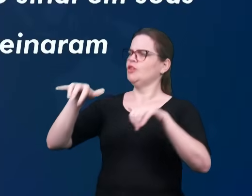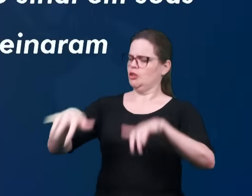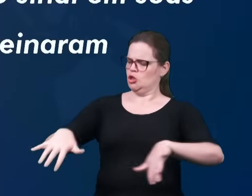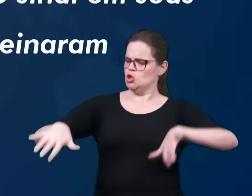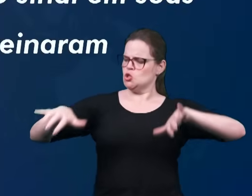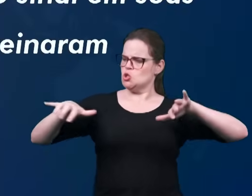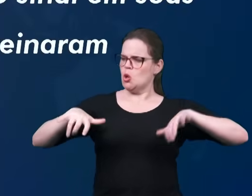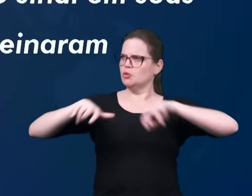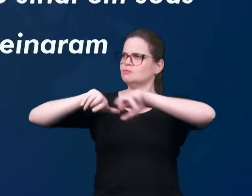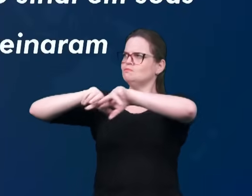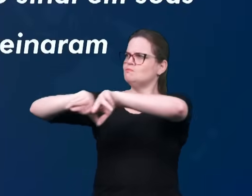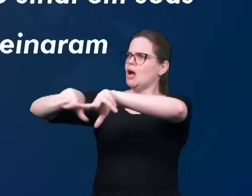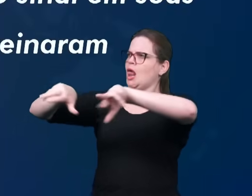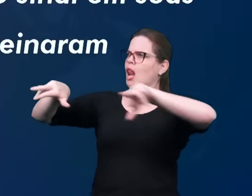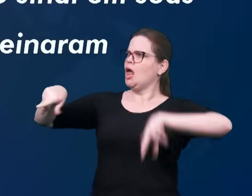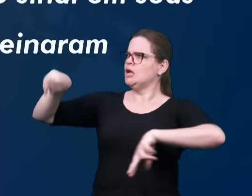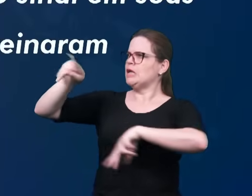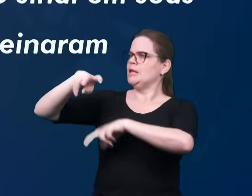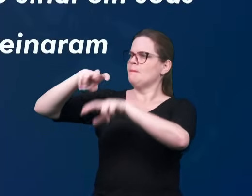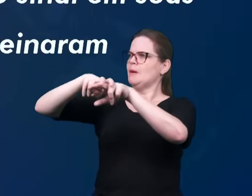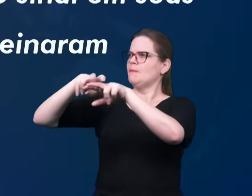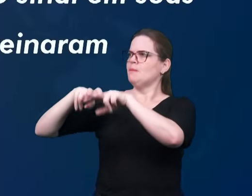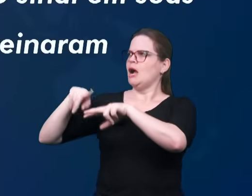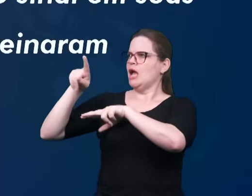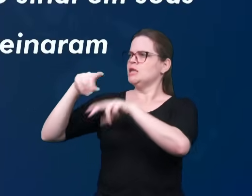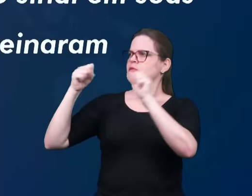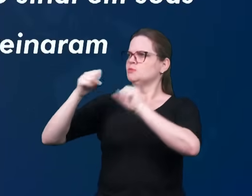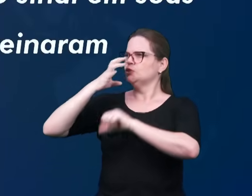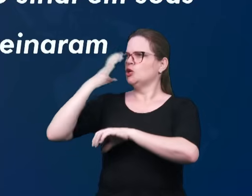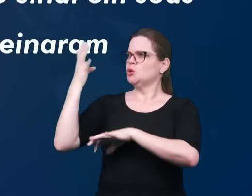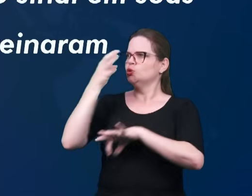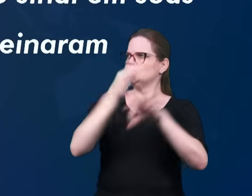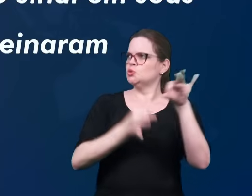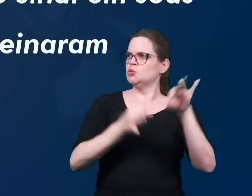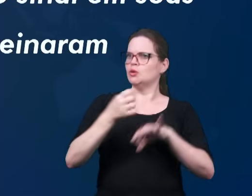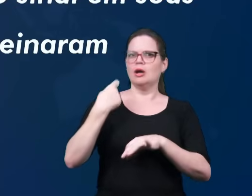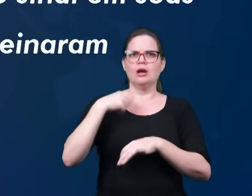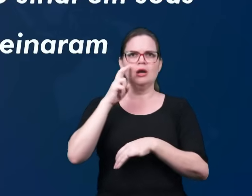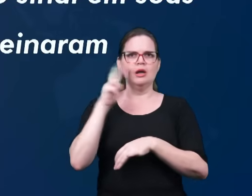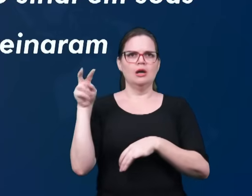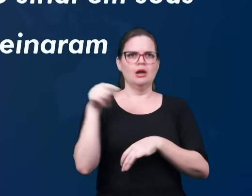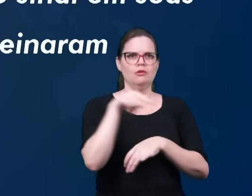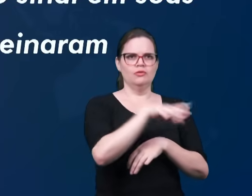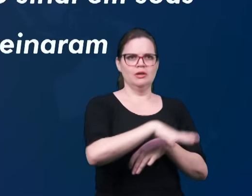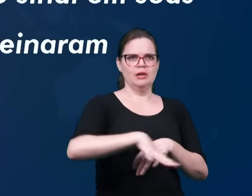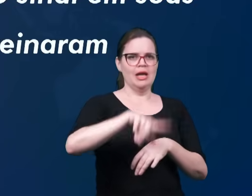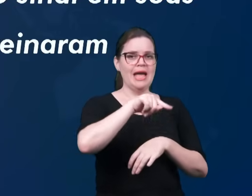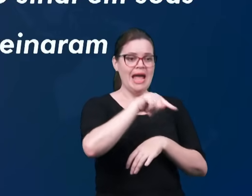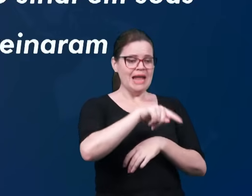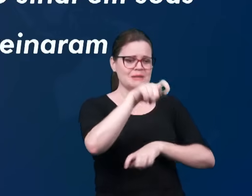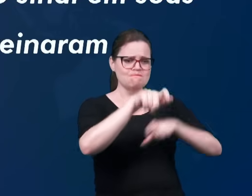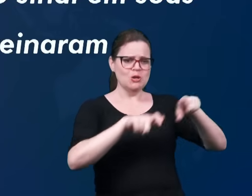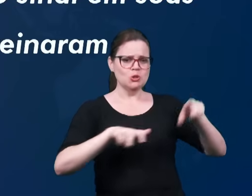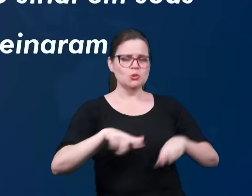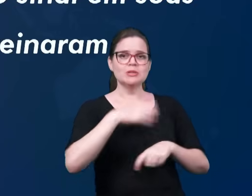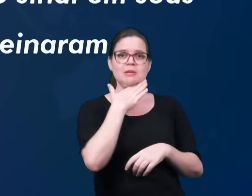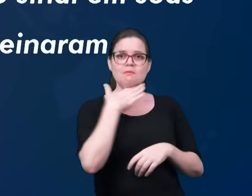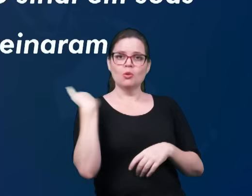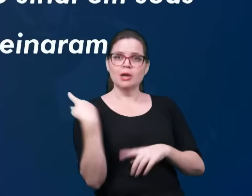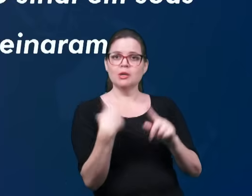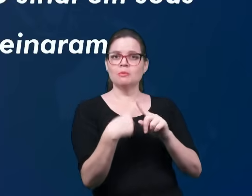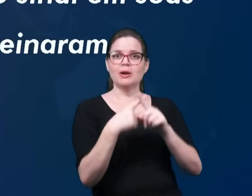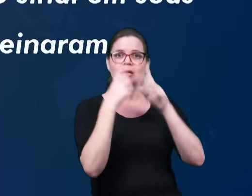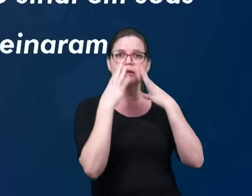eles, e foi-lhes dado o poder de julgar, e vi as almas daqueles que foram degolados pelo testemunho de Jesus e pela palavra de